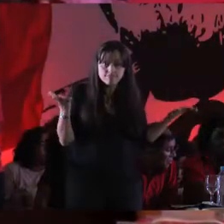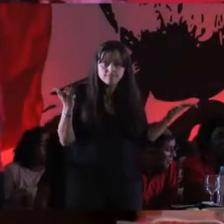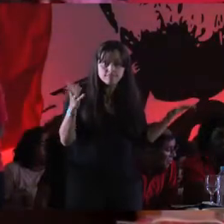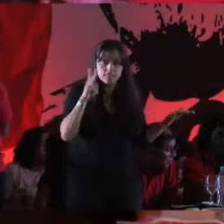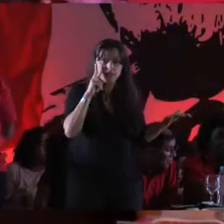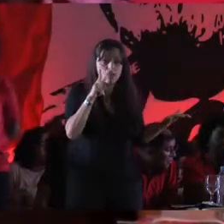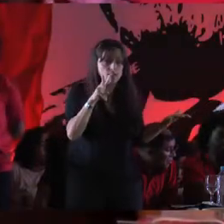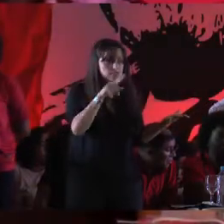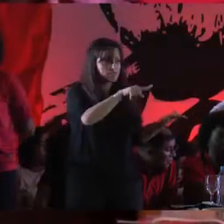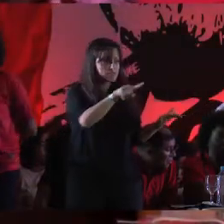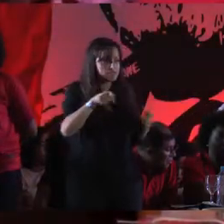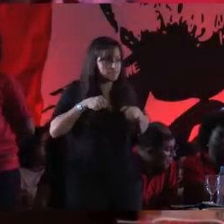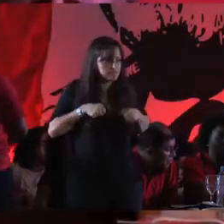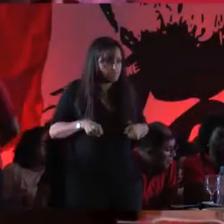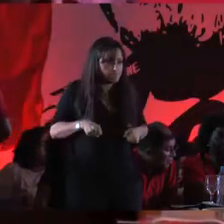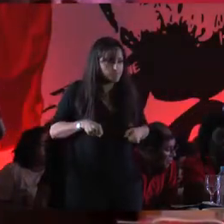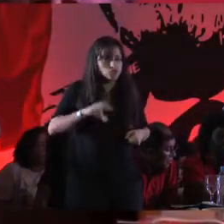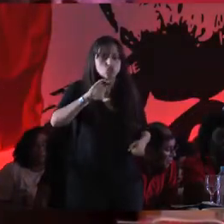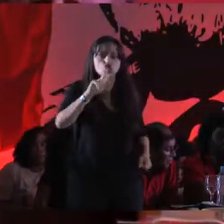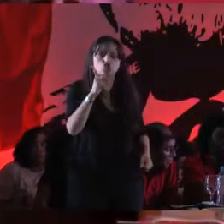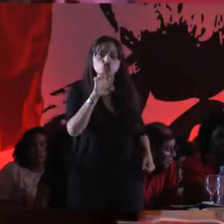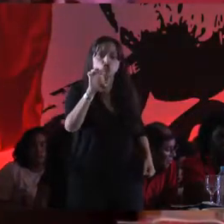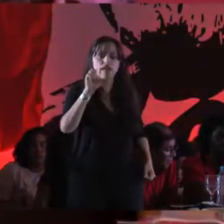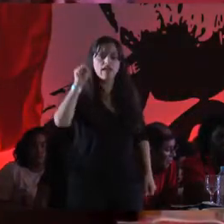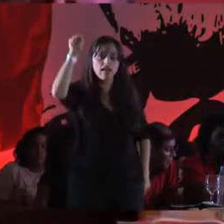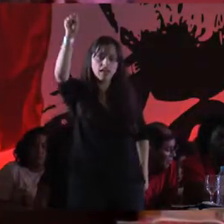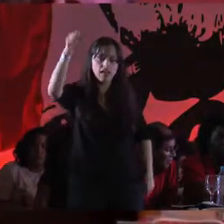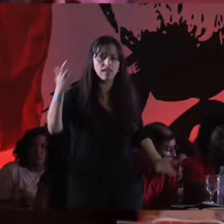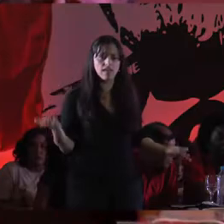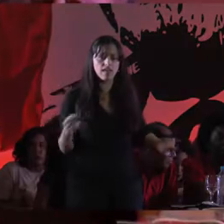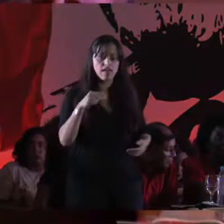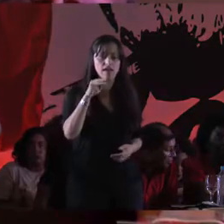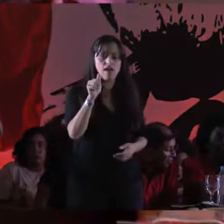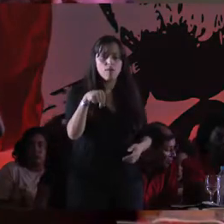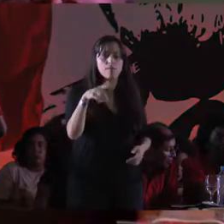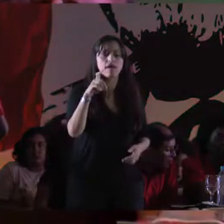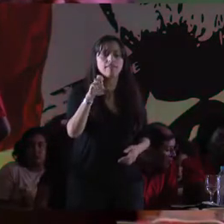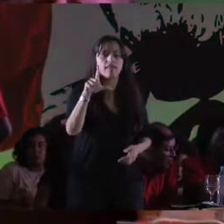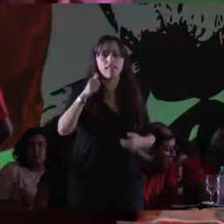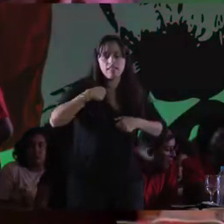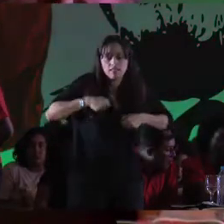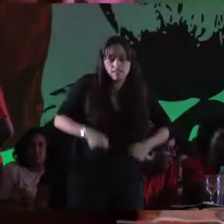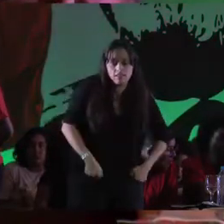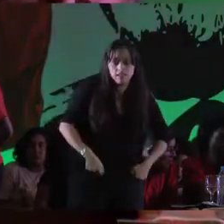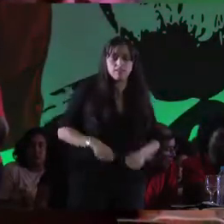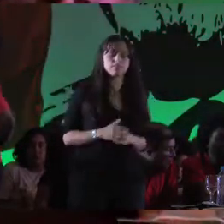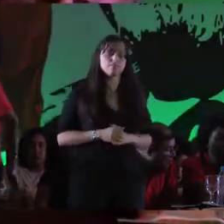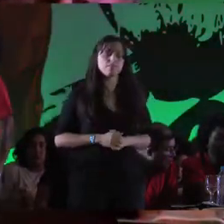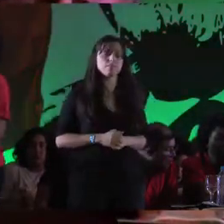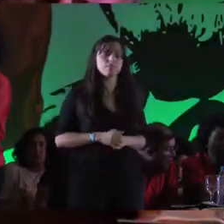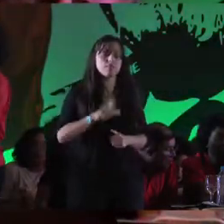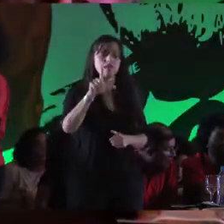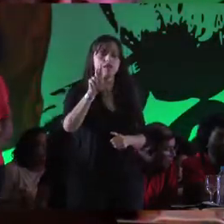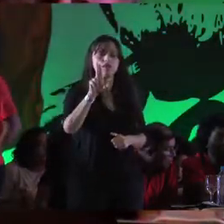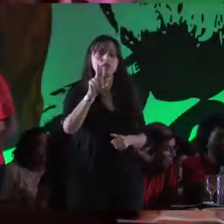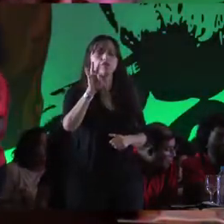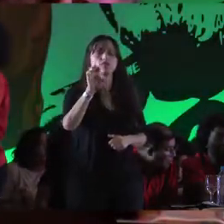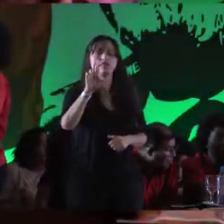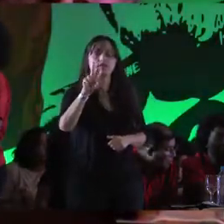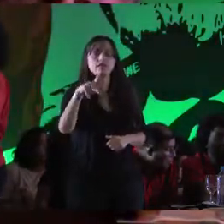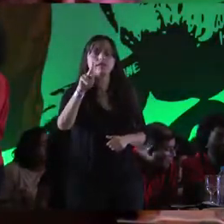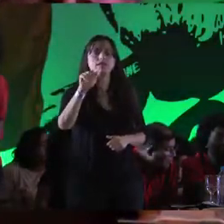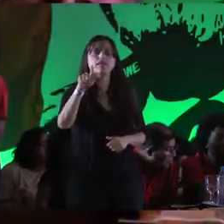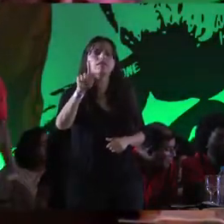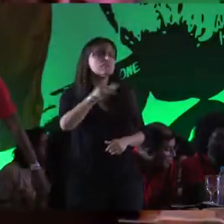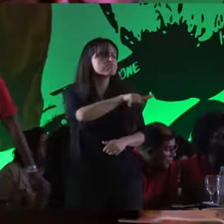camiseta do Che Guevara, do Nelson Mandela, do Martin Luther King. Quem será